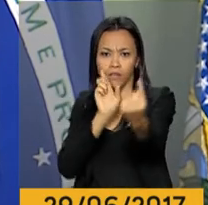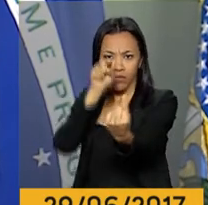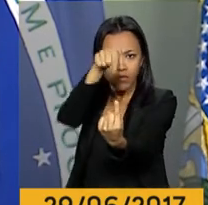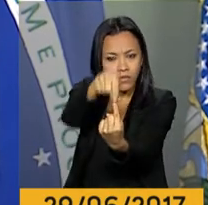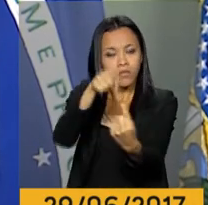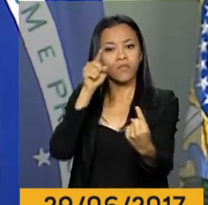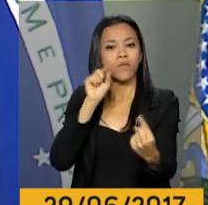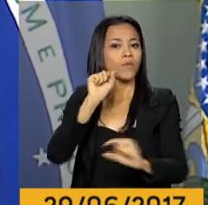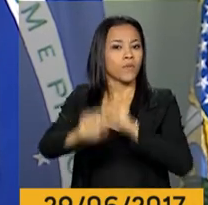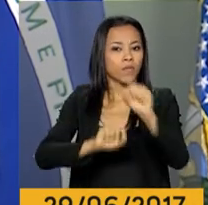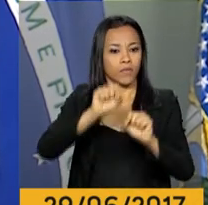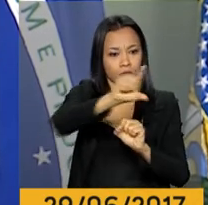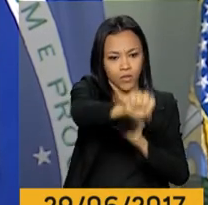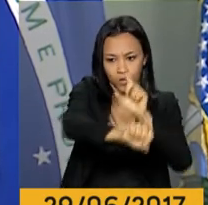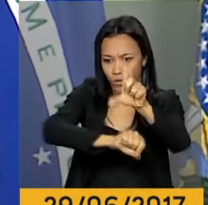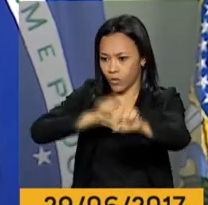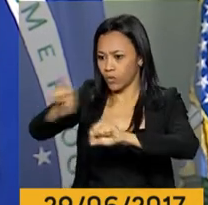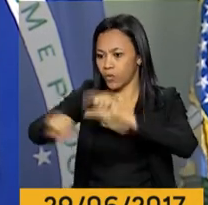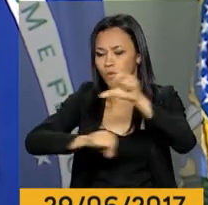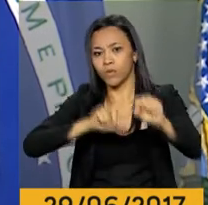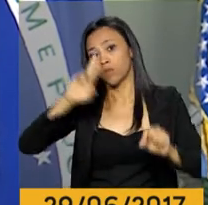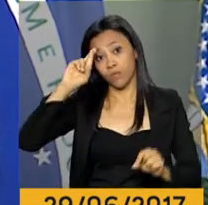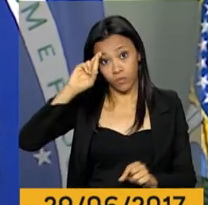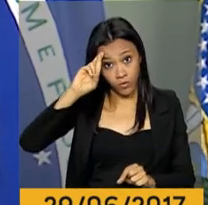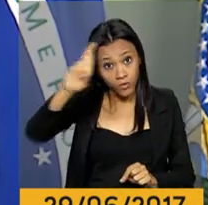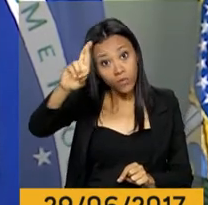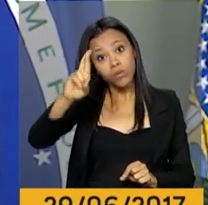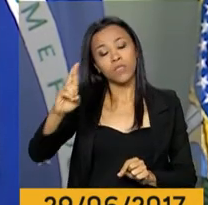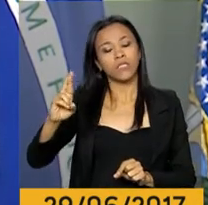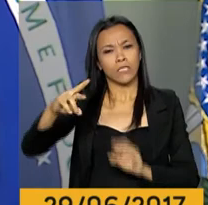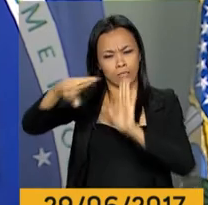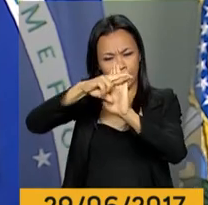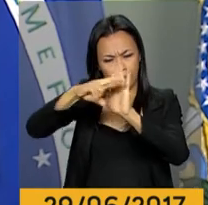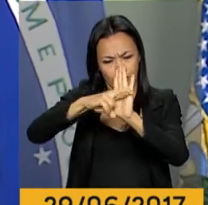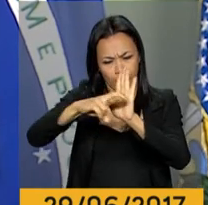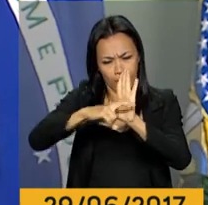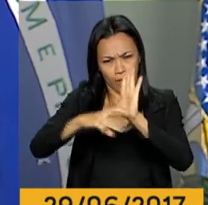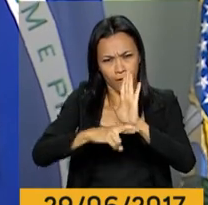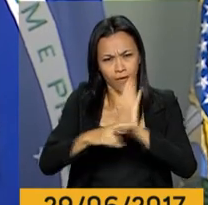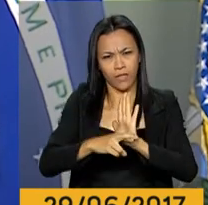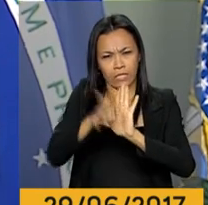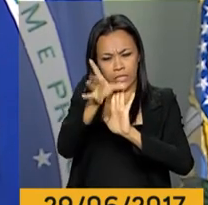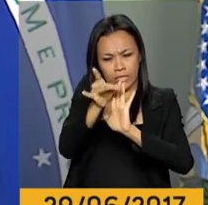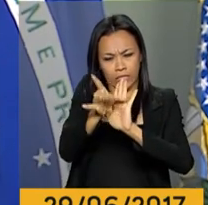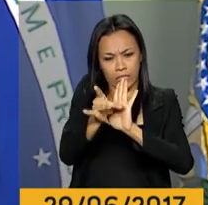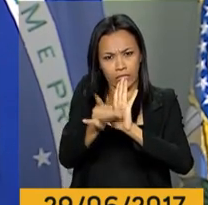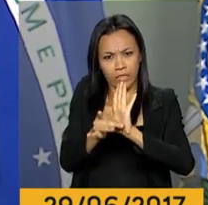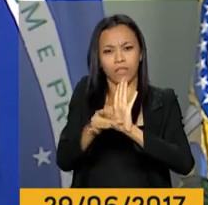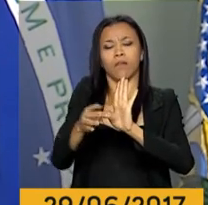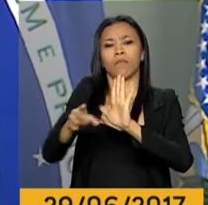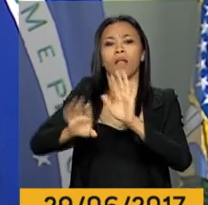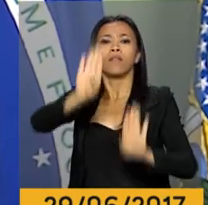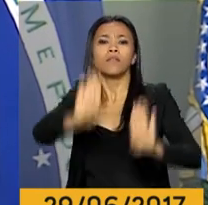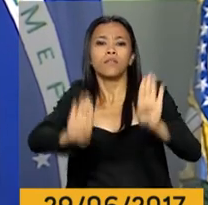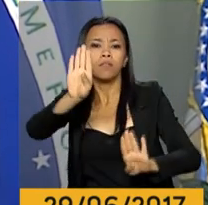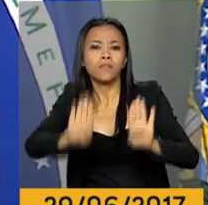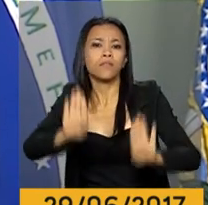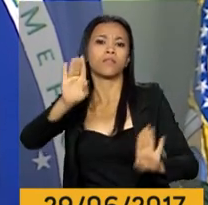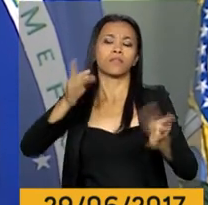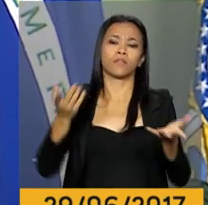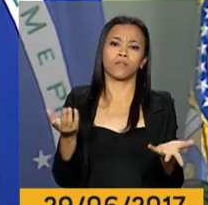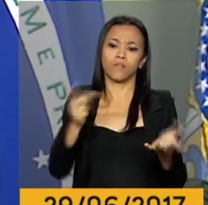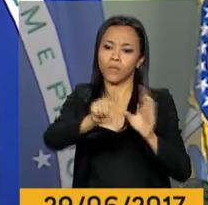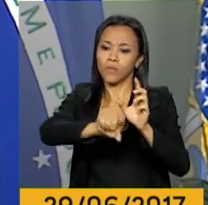nomeação de diretores regras mais rígidas para licitações mecanismos mais modernos